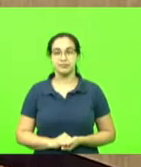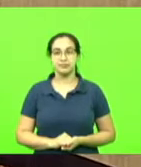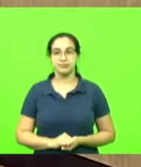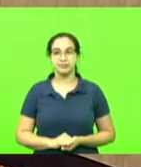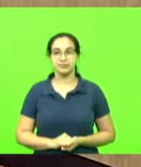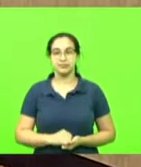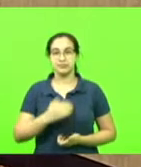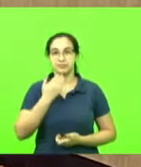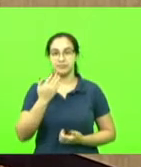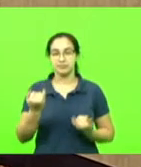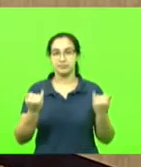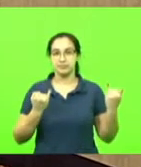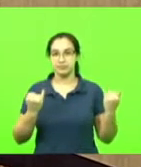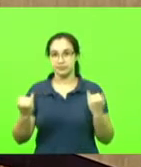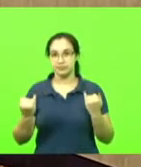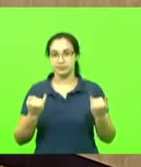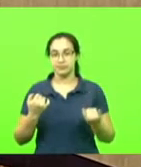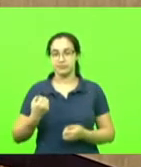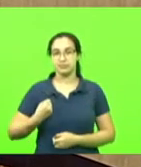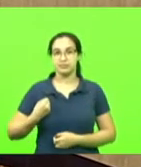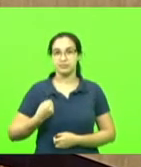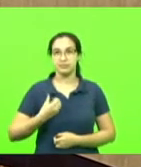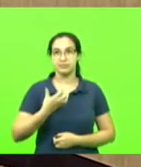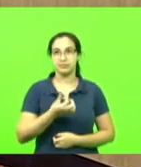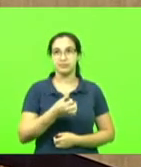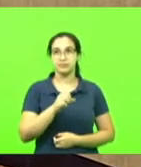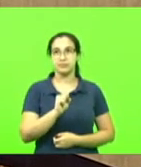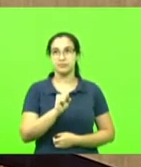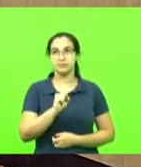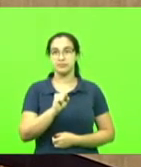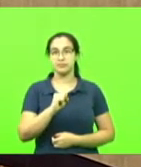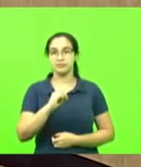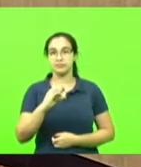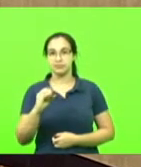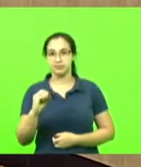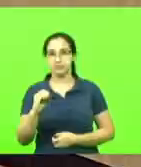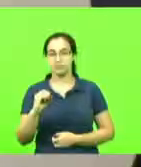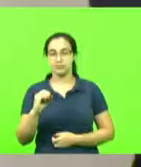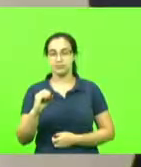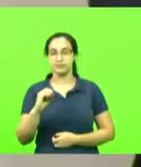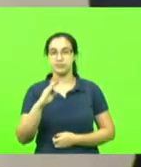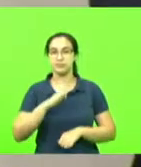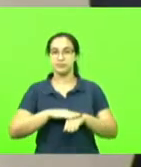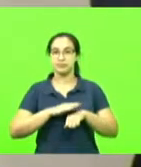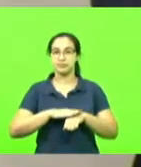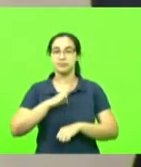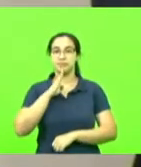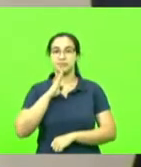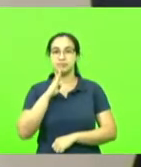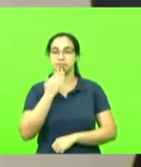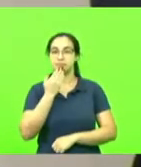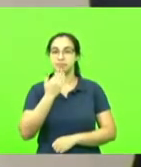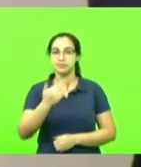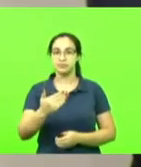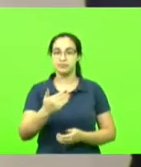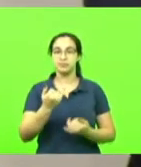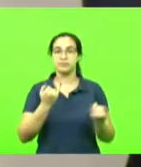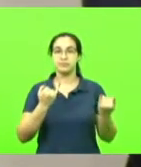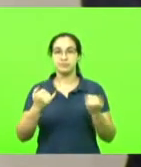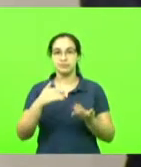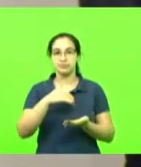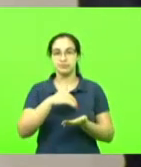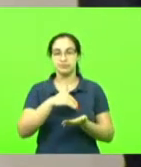Pedido de informação. Pedido de informação número 680. Autor, deputado Nilson Berlanda, solicitando ao secretário de Estado de Infraestrutura e